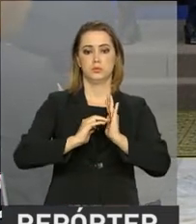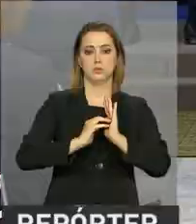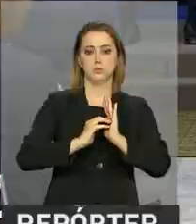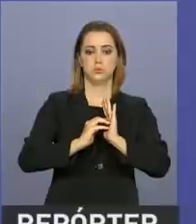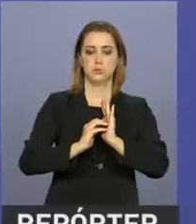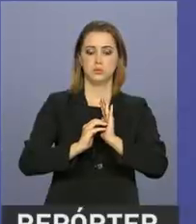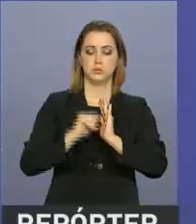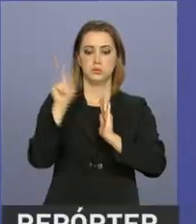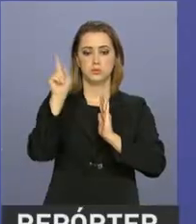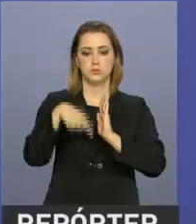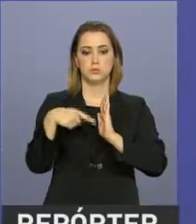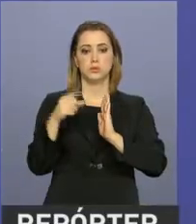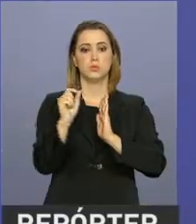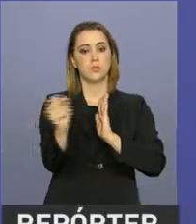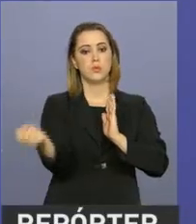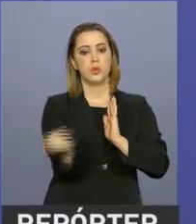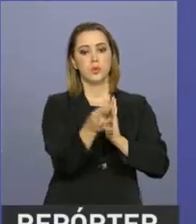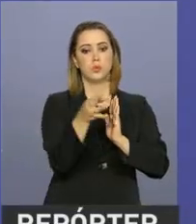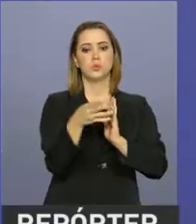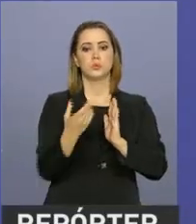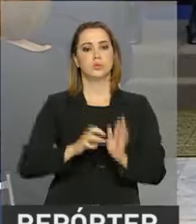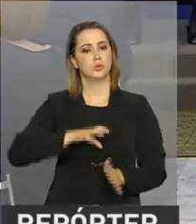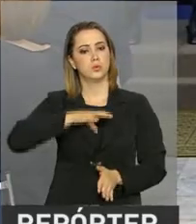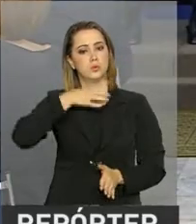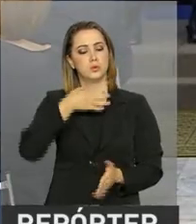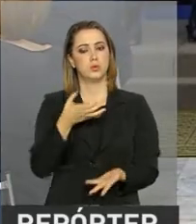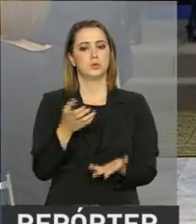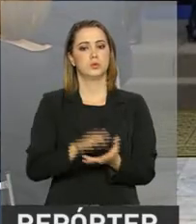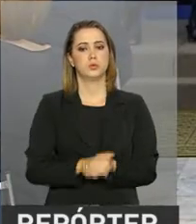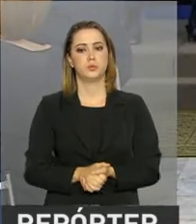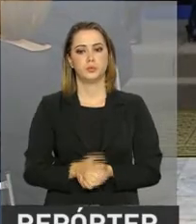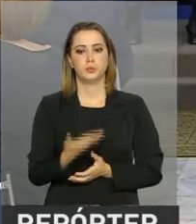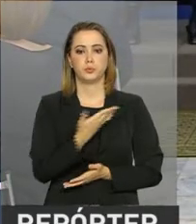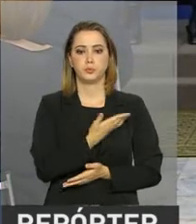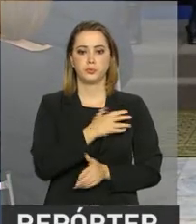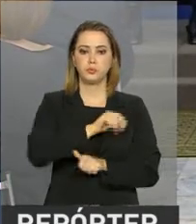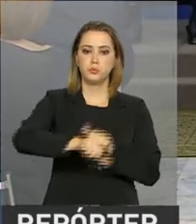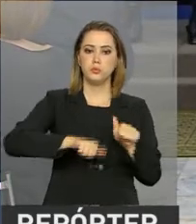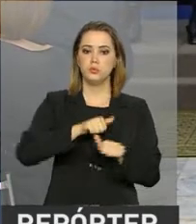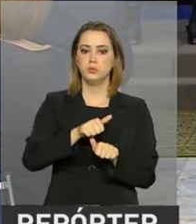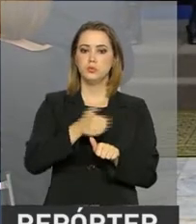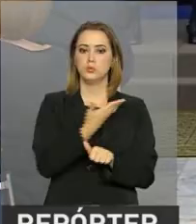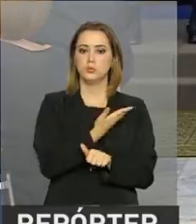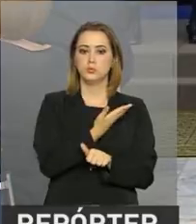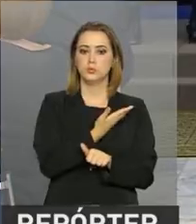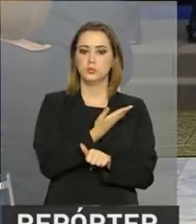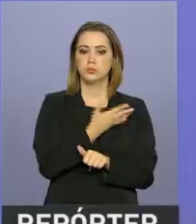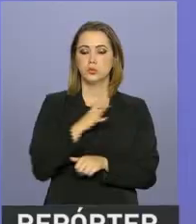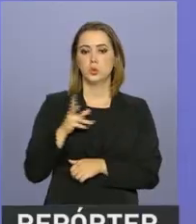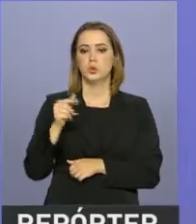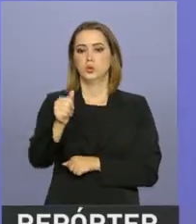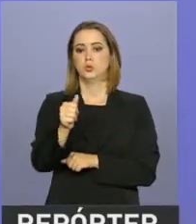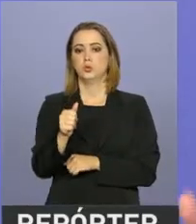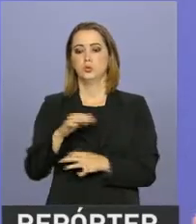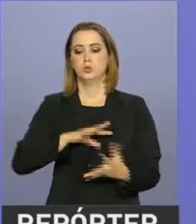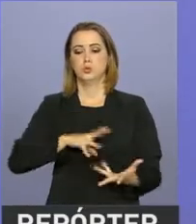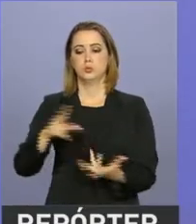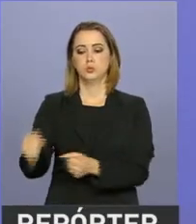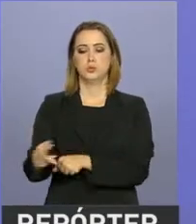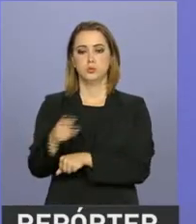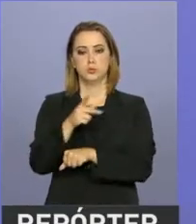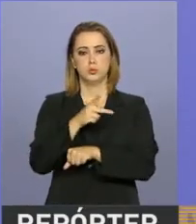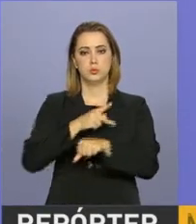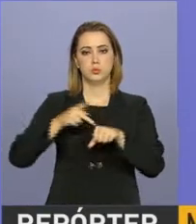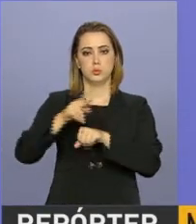como um modelo inovador e corajoso todo mundo na europa estados unidos canadá ásia